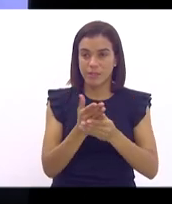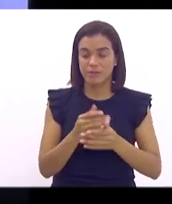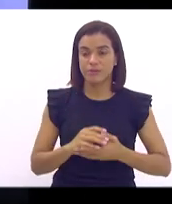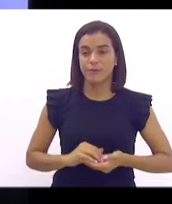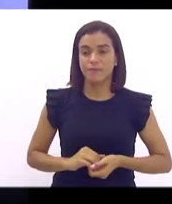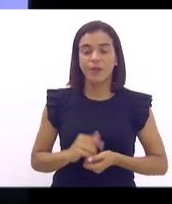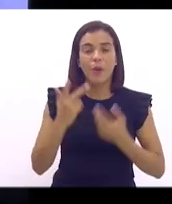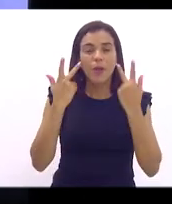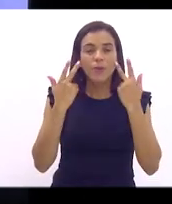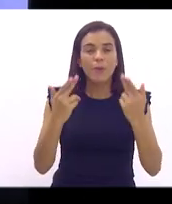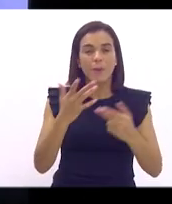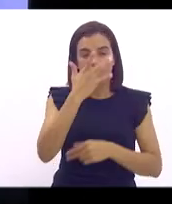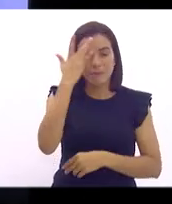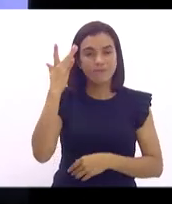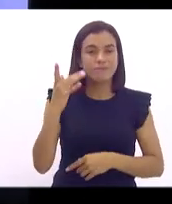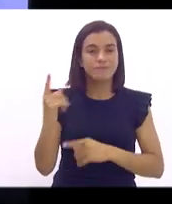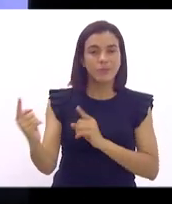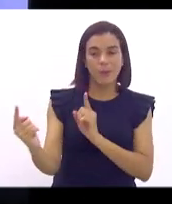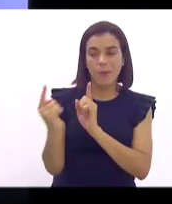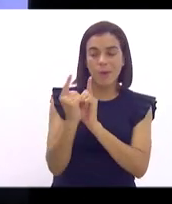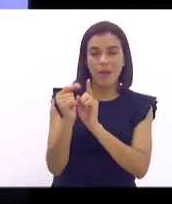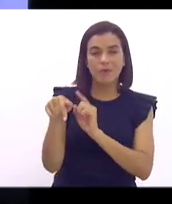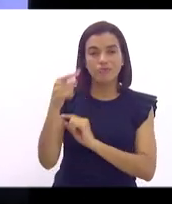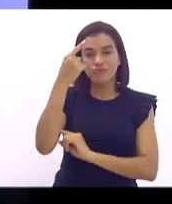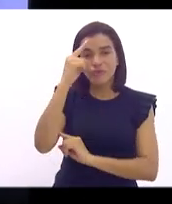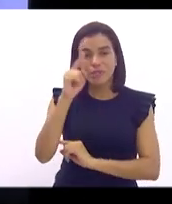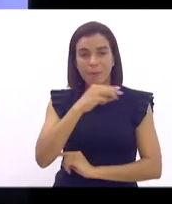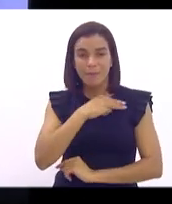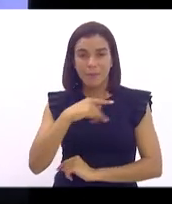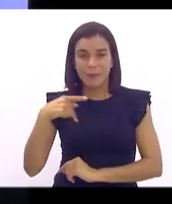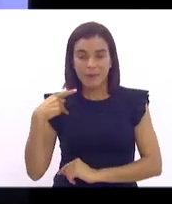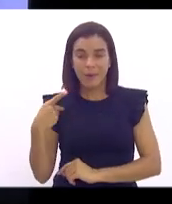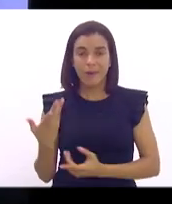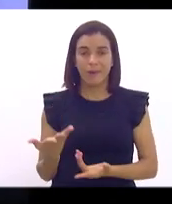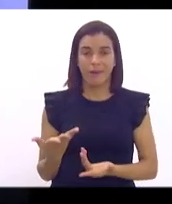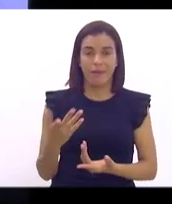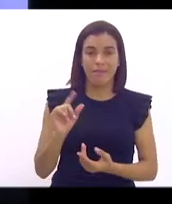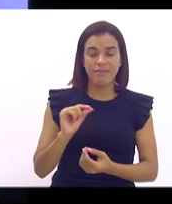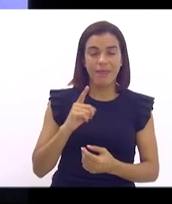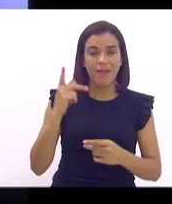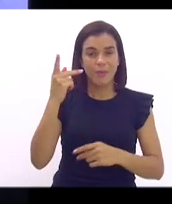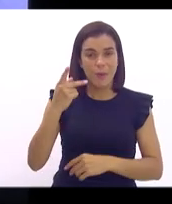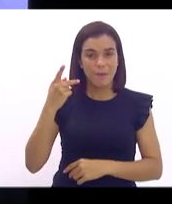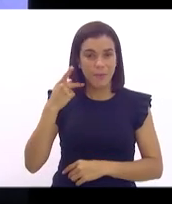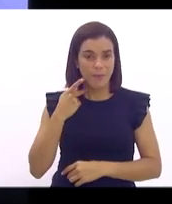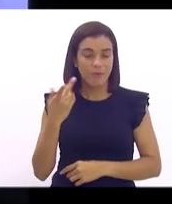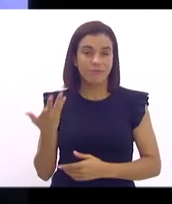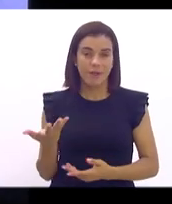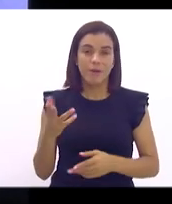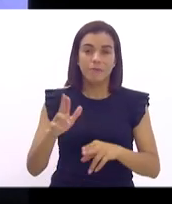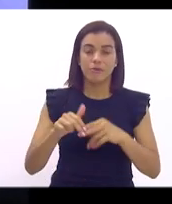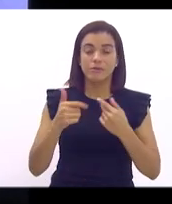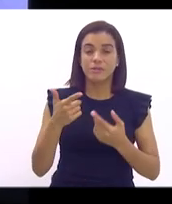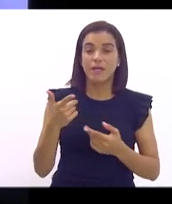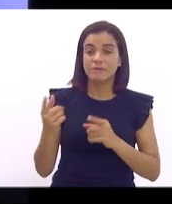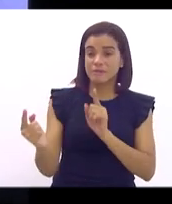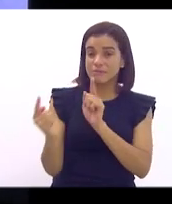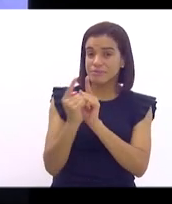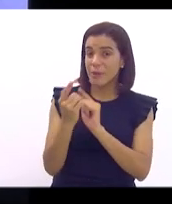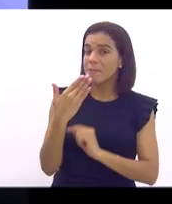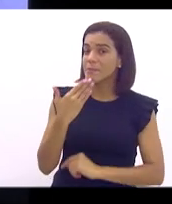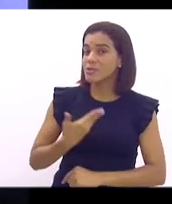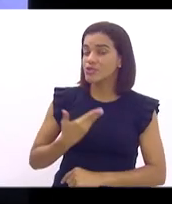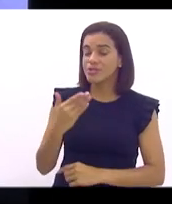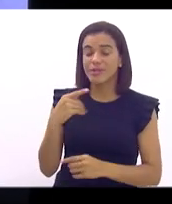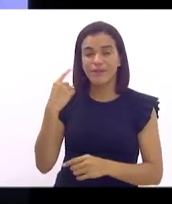muito comum que as vítimas cheguem, elas não sabem que o processo está no Ministério Público, não sabem que está com uma promotoria. É muito comum que elas cheguem até nós pedindo um